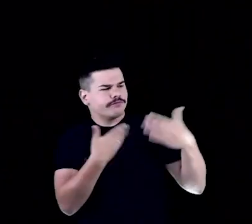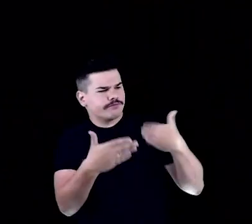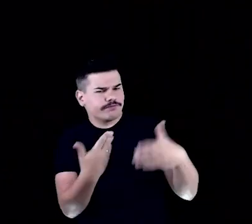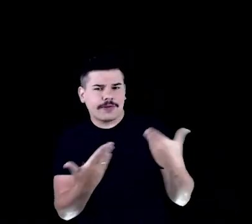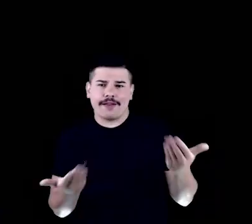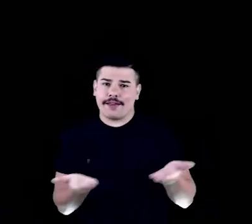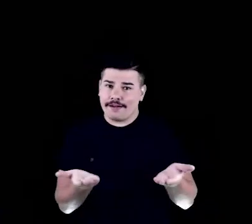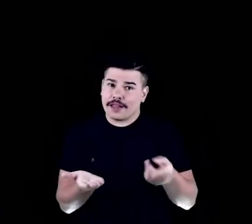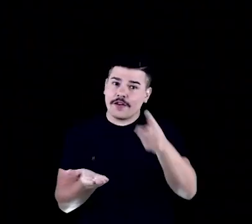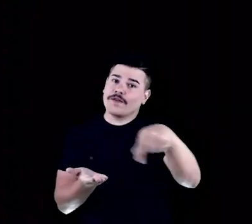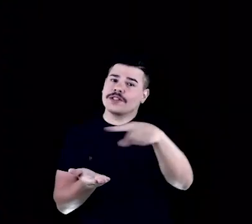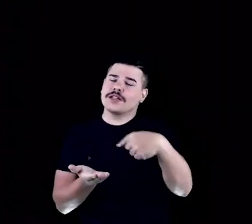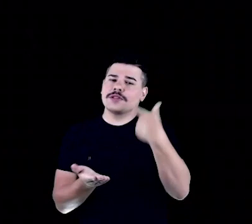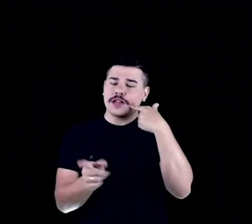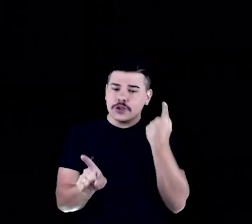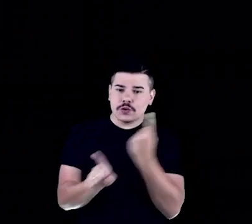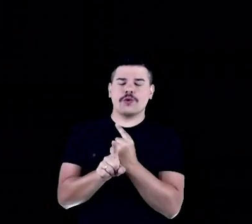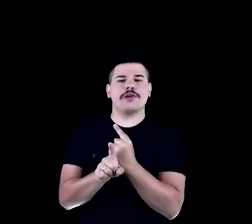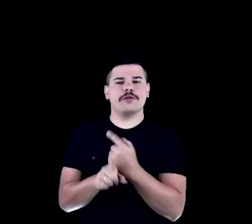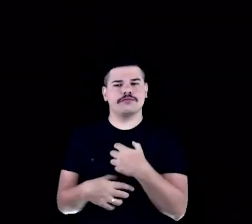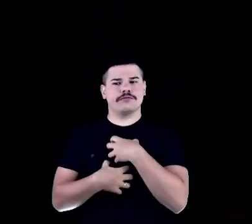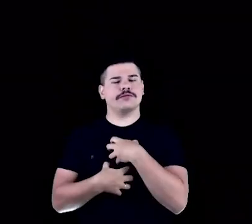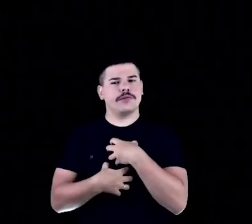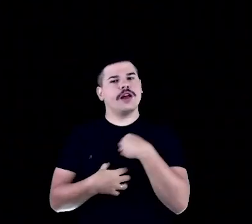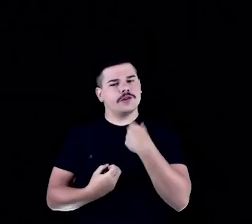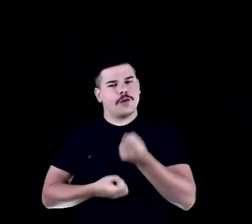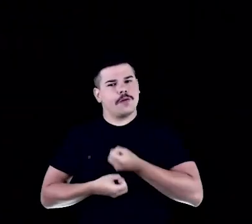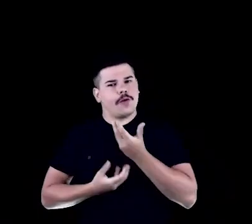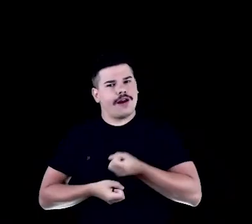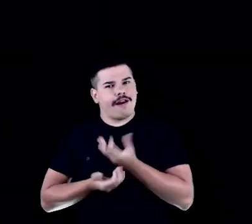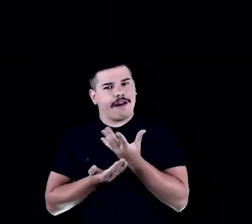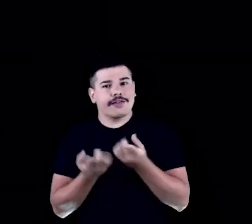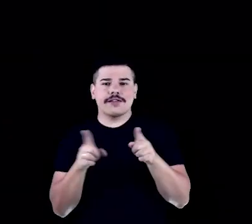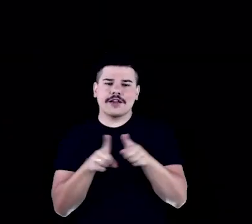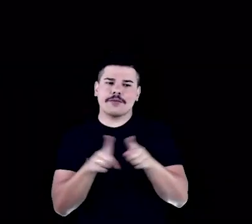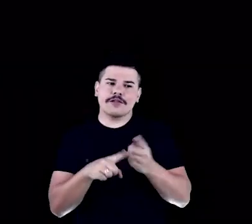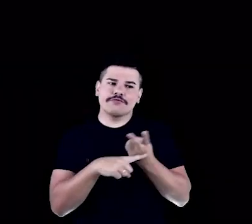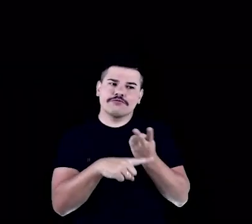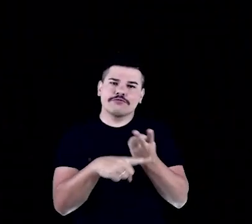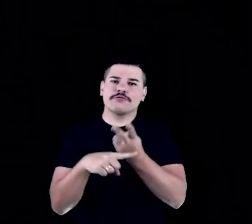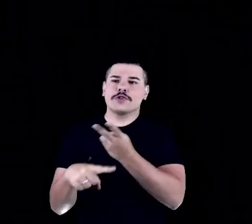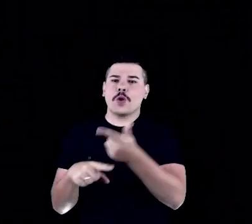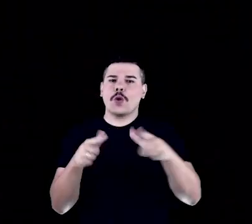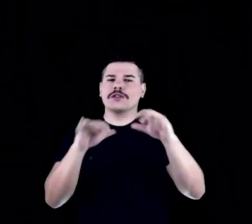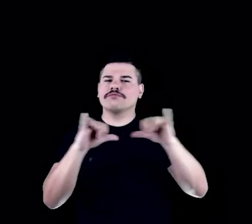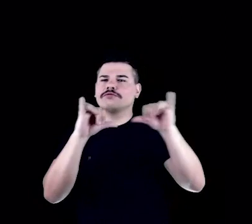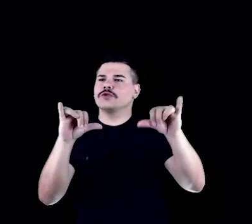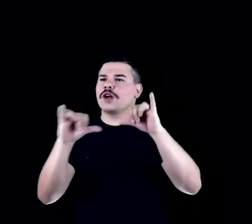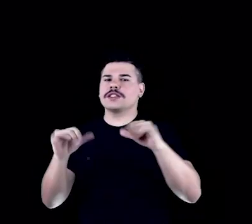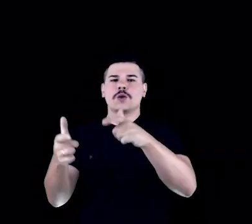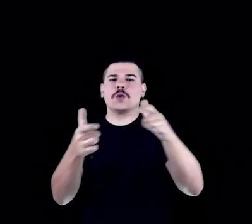Como que foi essa trajetória de vocês, assim, de descoberta enquanto um poeta que também explora outras